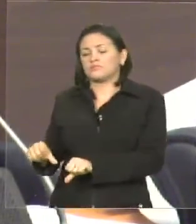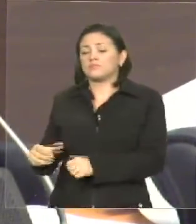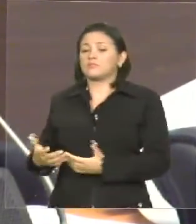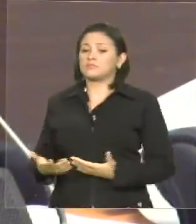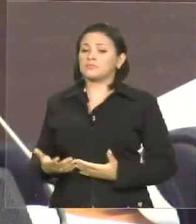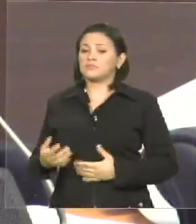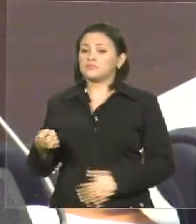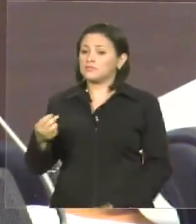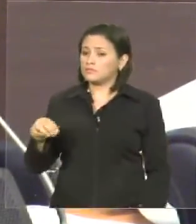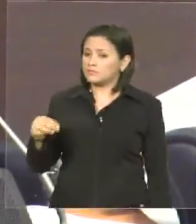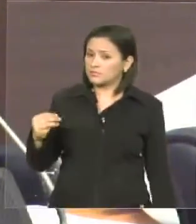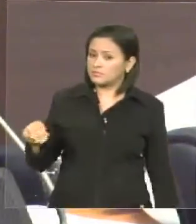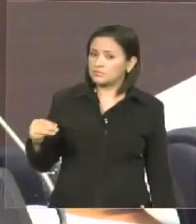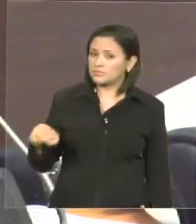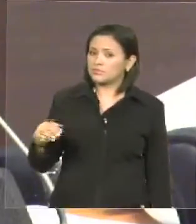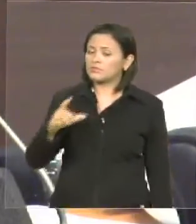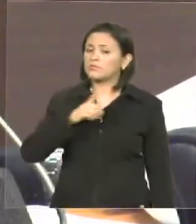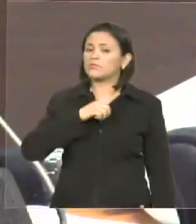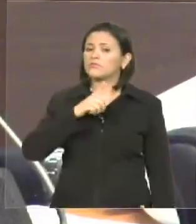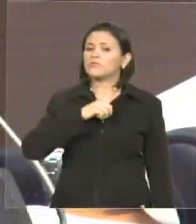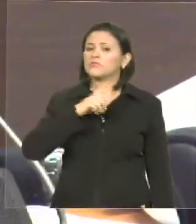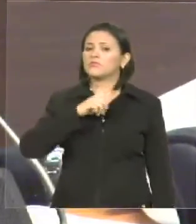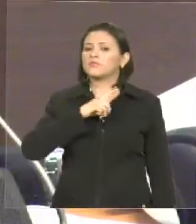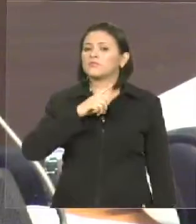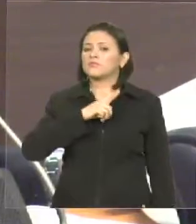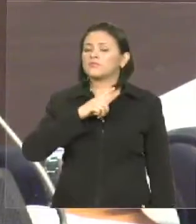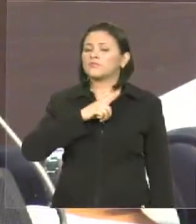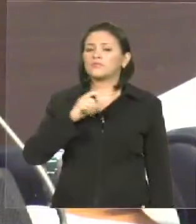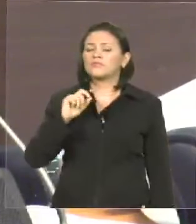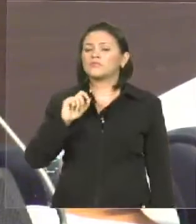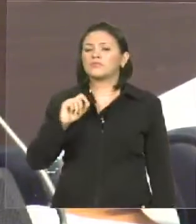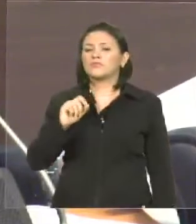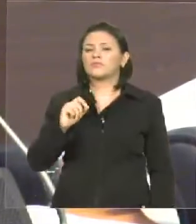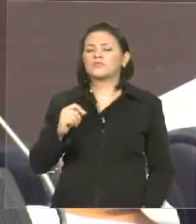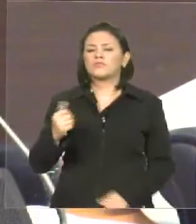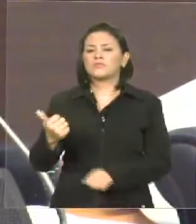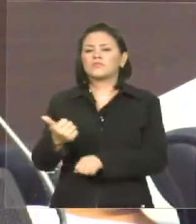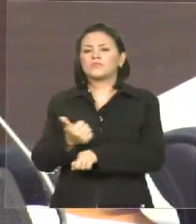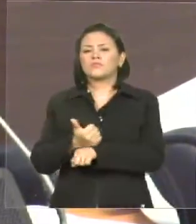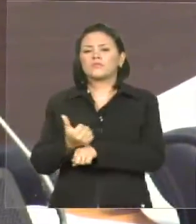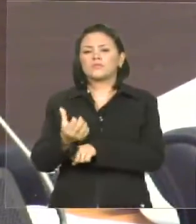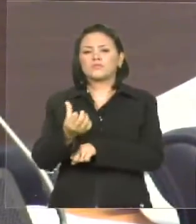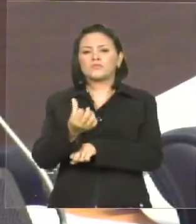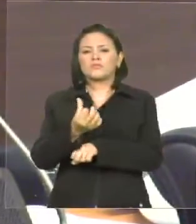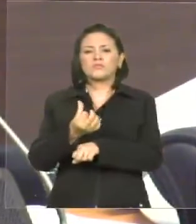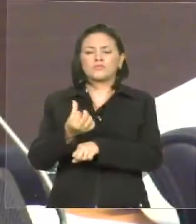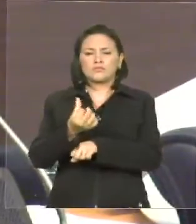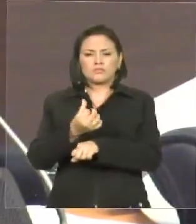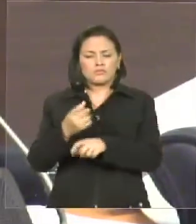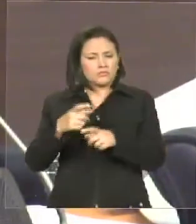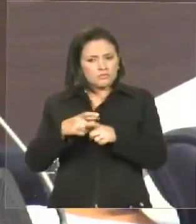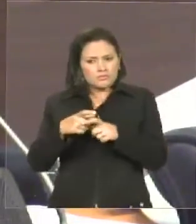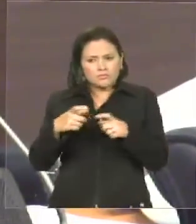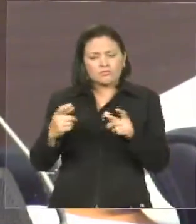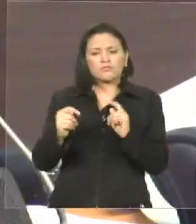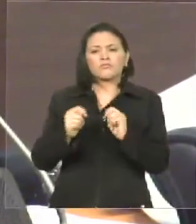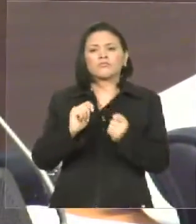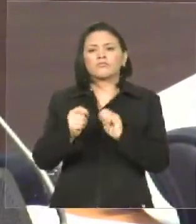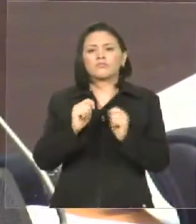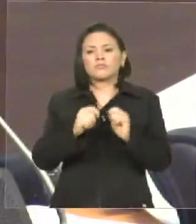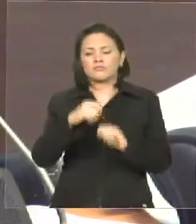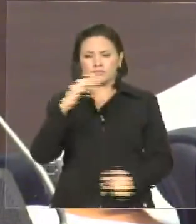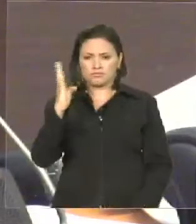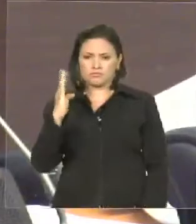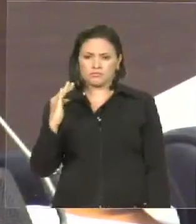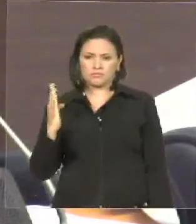Maranhão tem a 16ª maior economia do Brasil. Não tem, e não teve nos últimos anos, o pior IDH. O